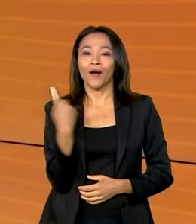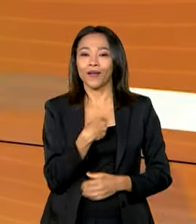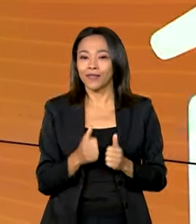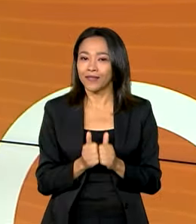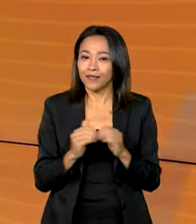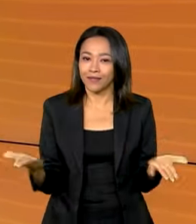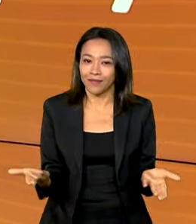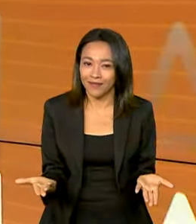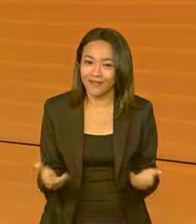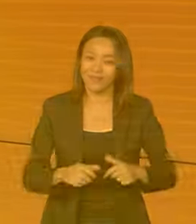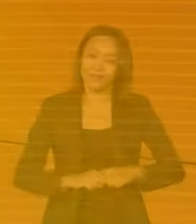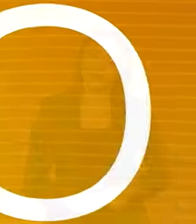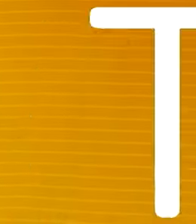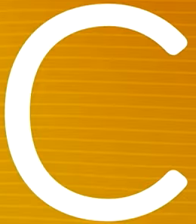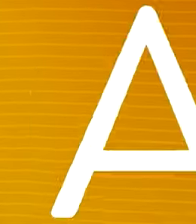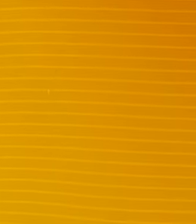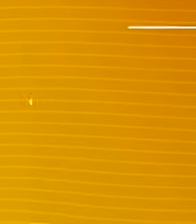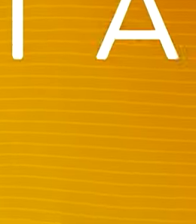começa